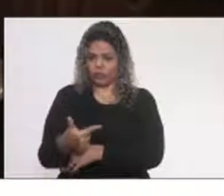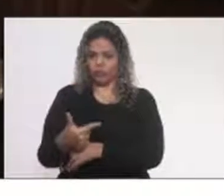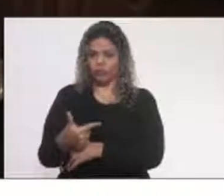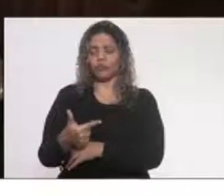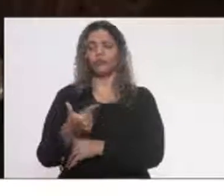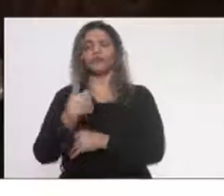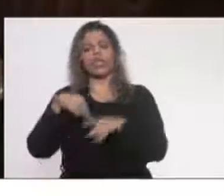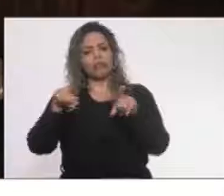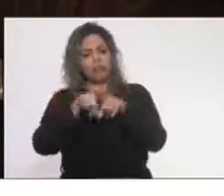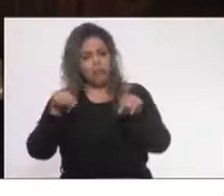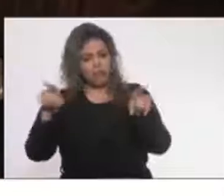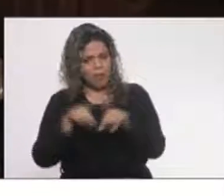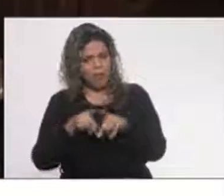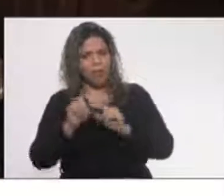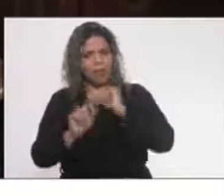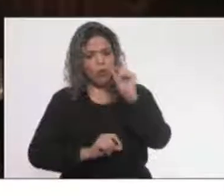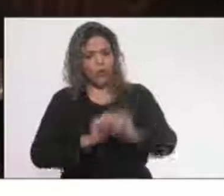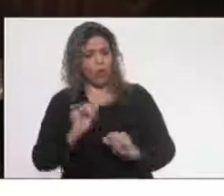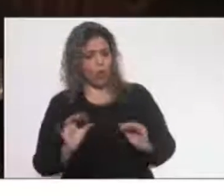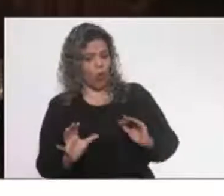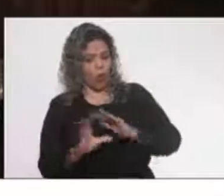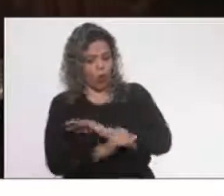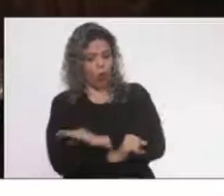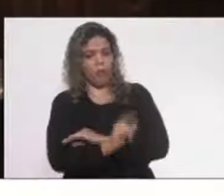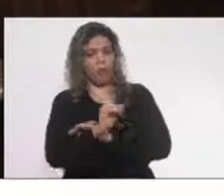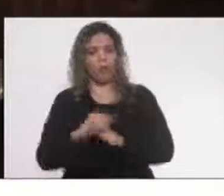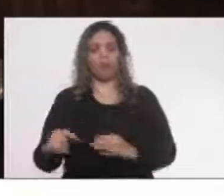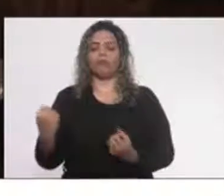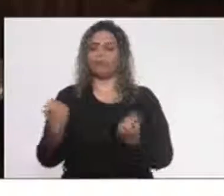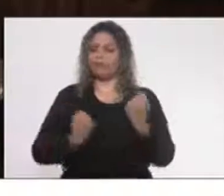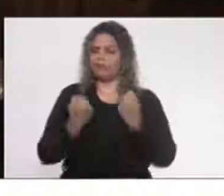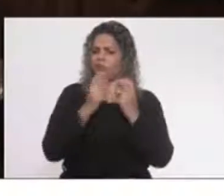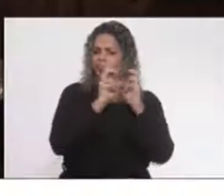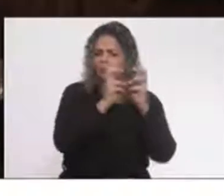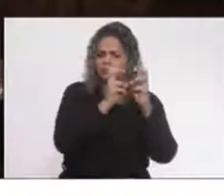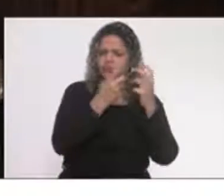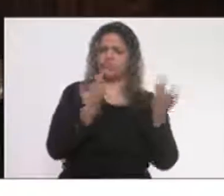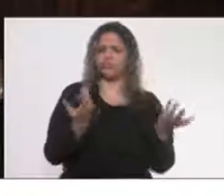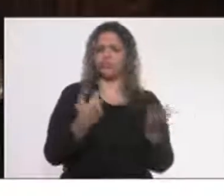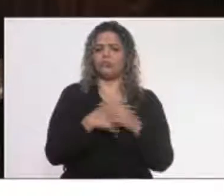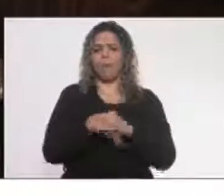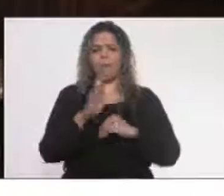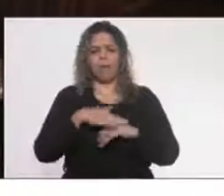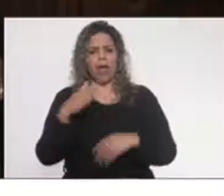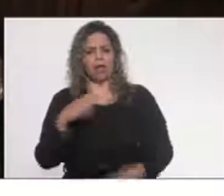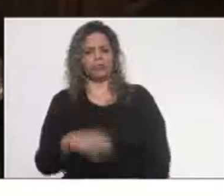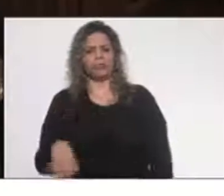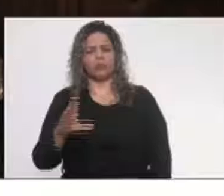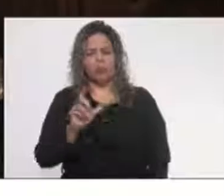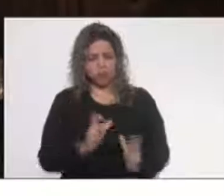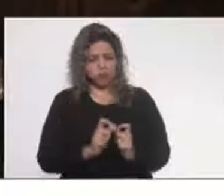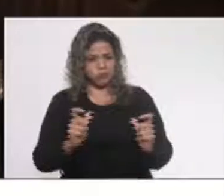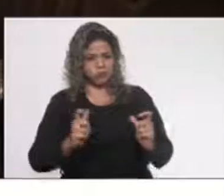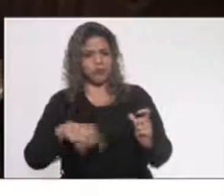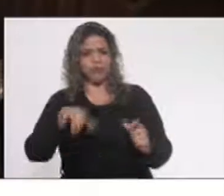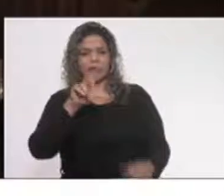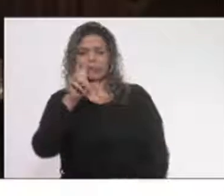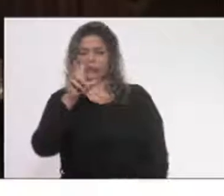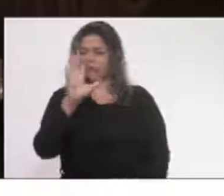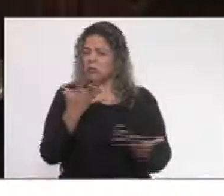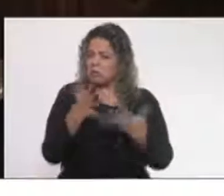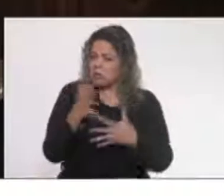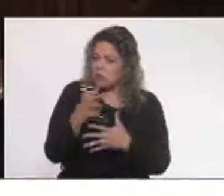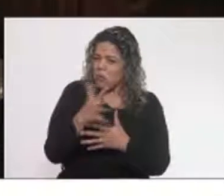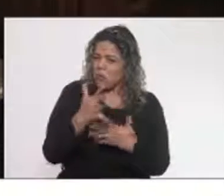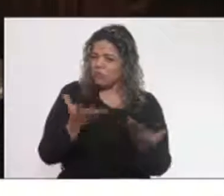42.652, e também roubo a coletivos, ou seja, mais um aumento de cerca